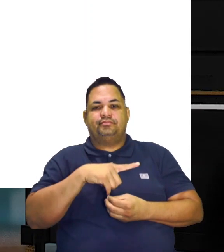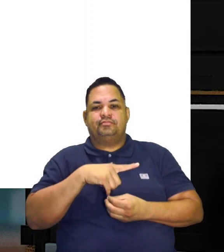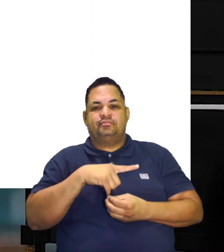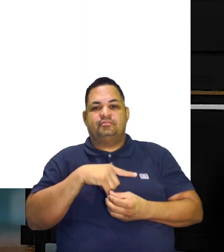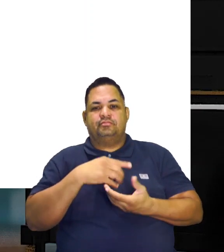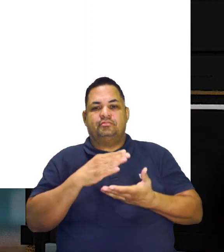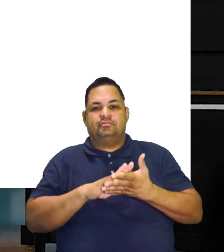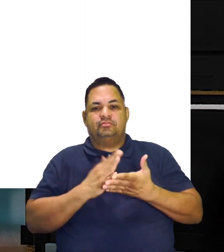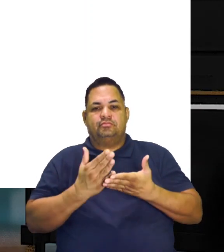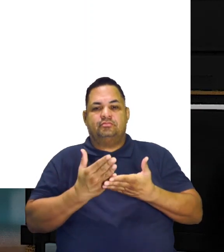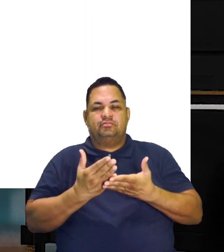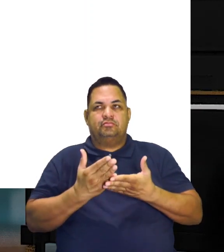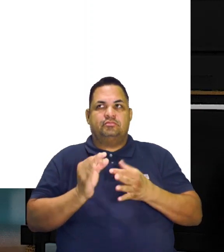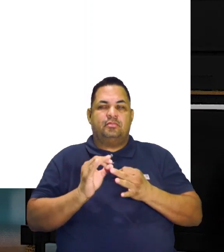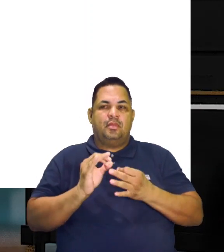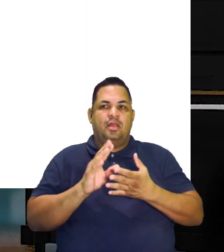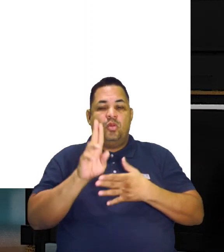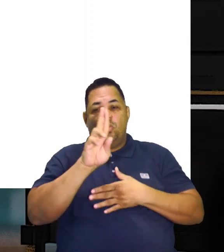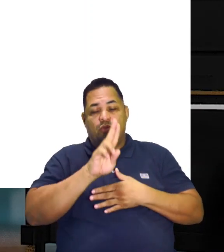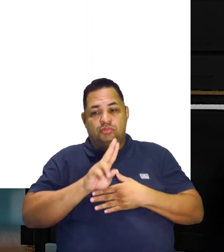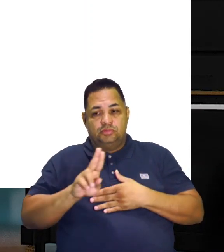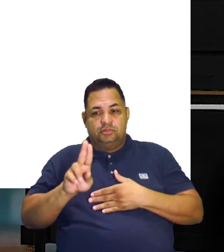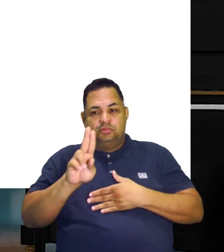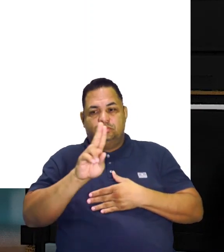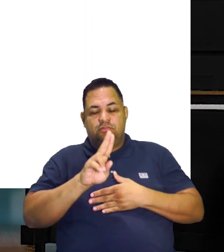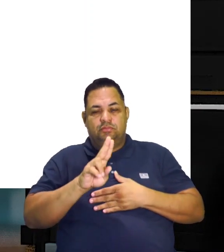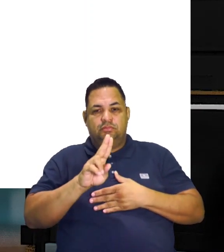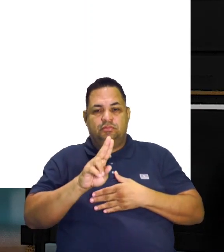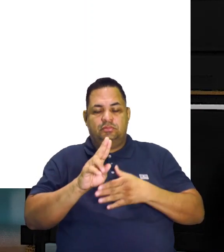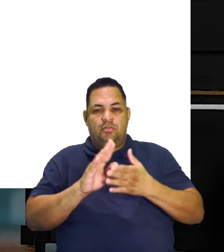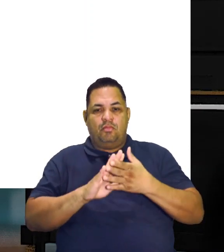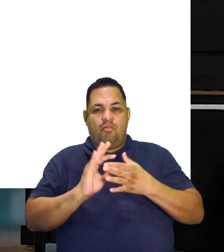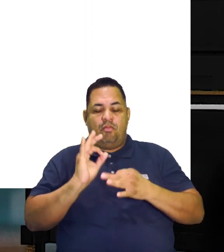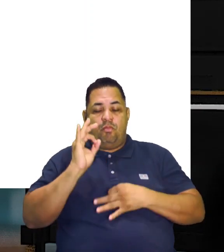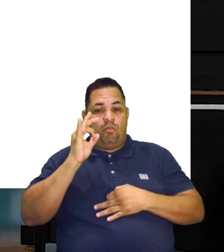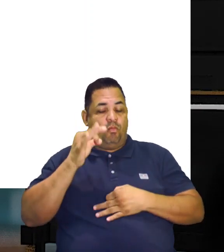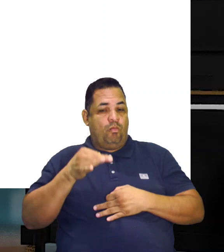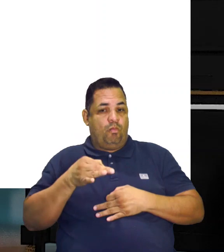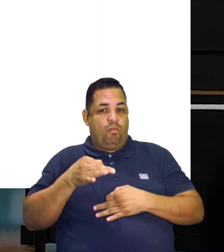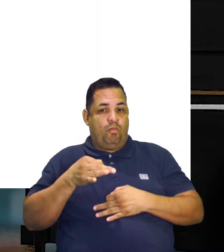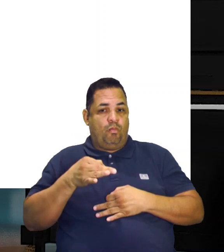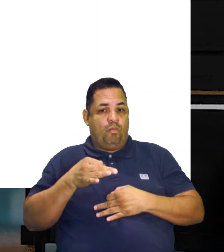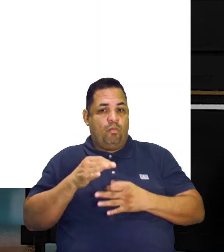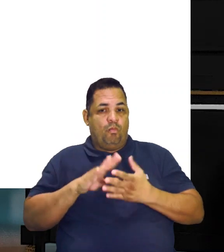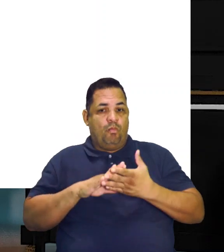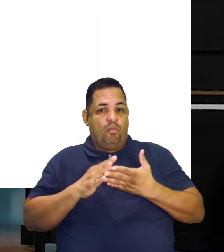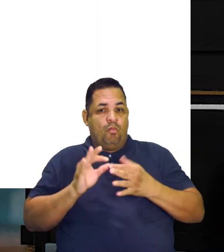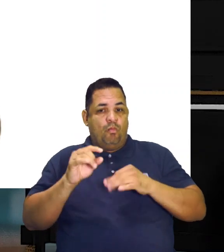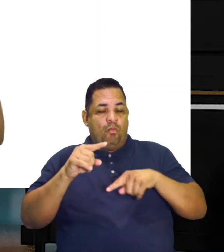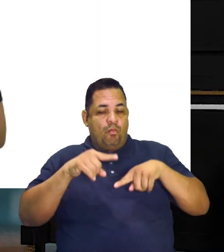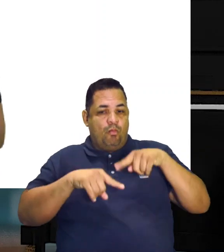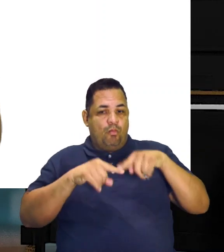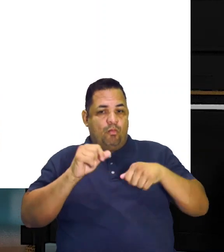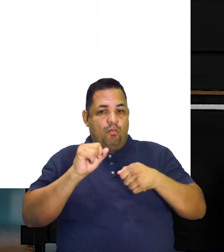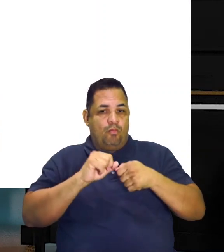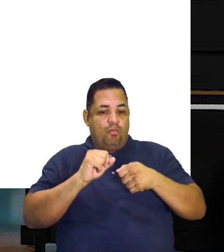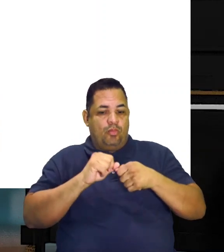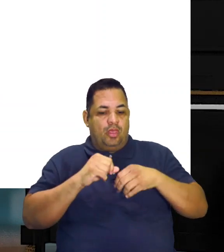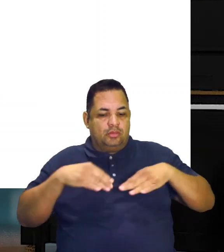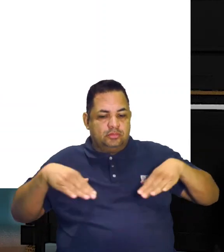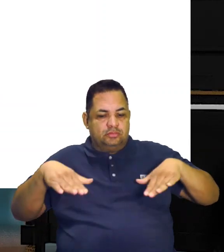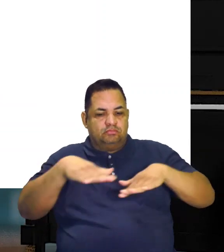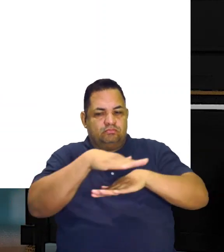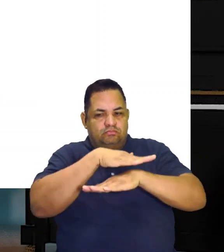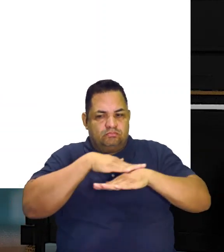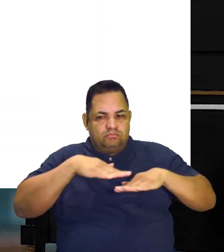com funcionalidade, utilidade, certo? São os ornamentos feitos para